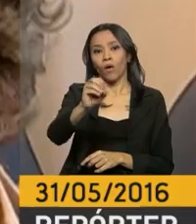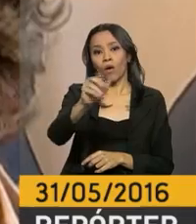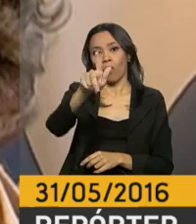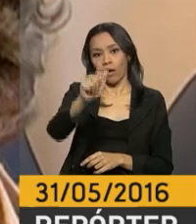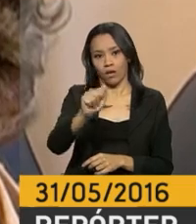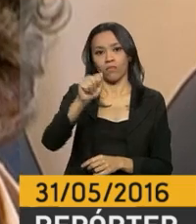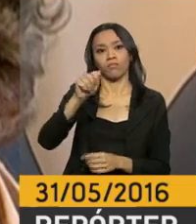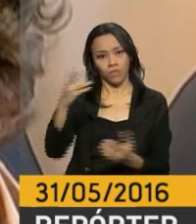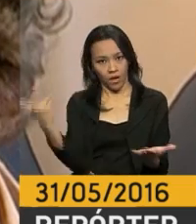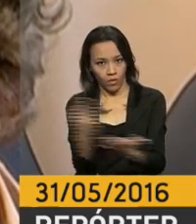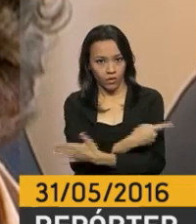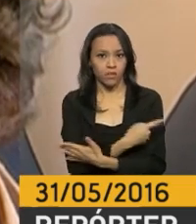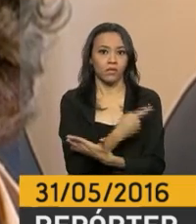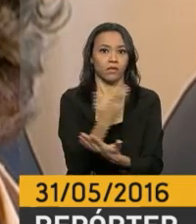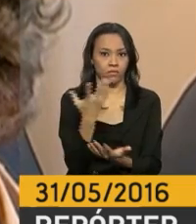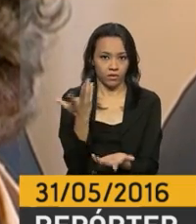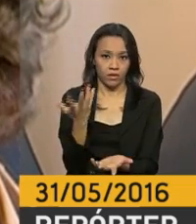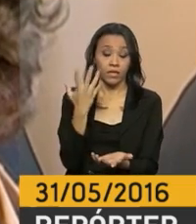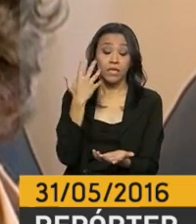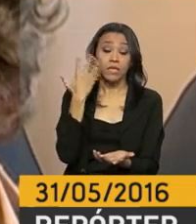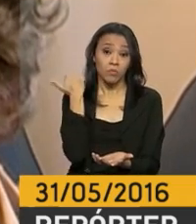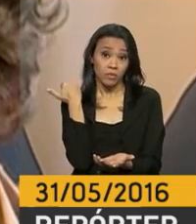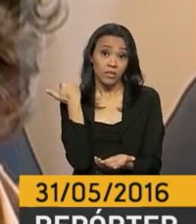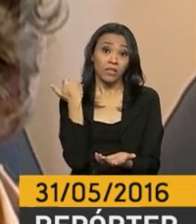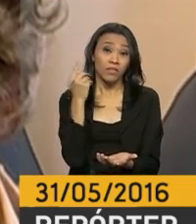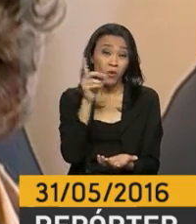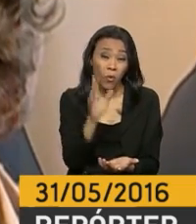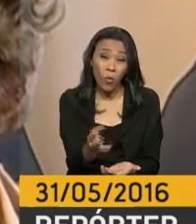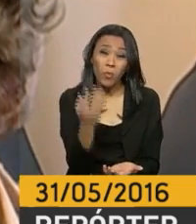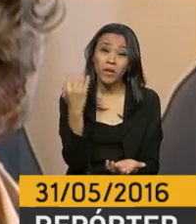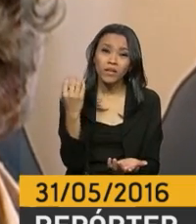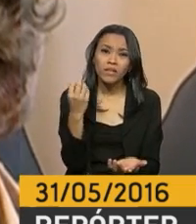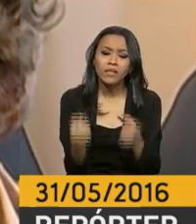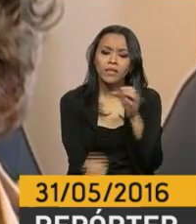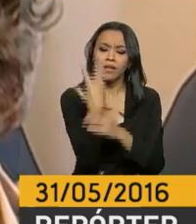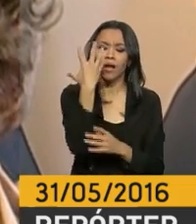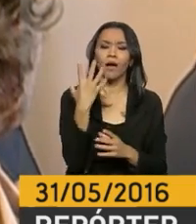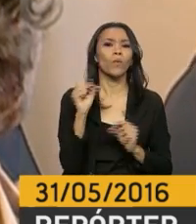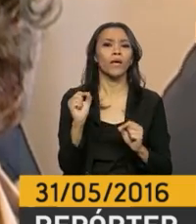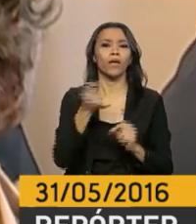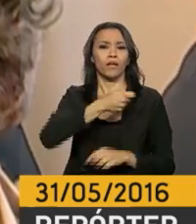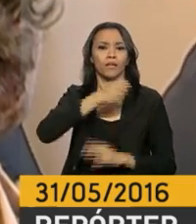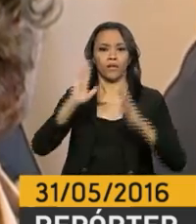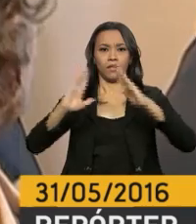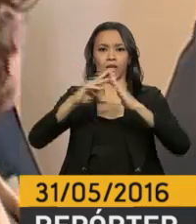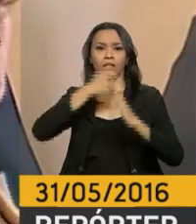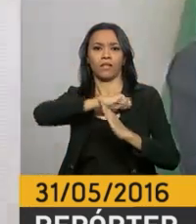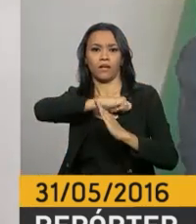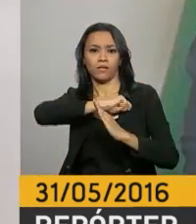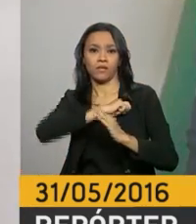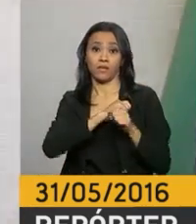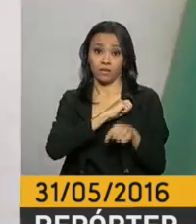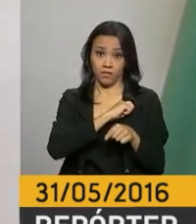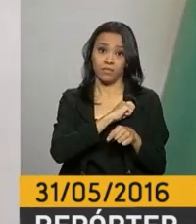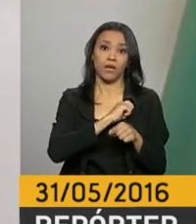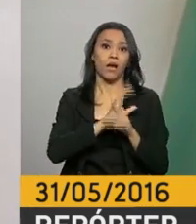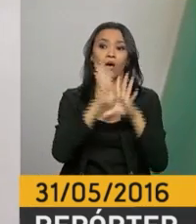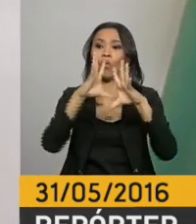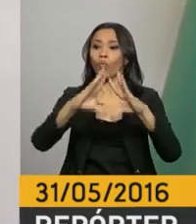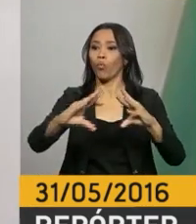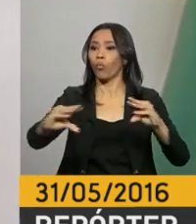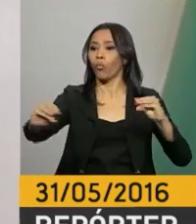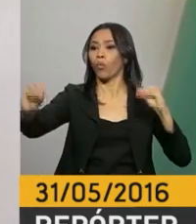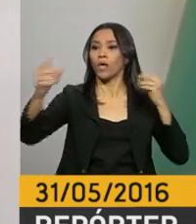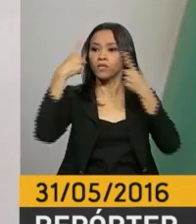de crimes raciais, veja como a simbologia é uma coisa importante. Bastou criar a delegacia que imediatamente cessaram